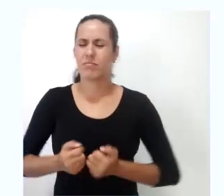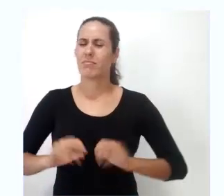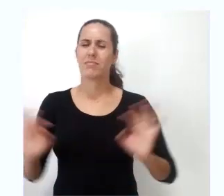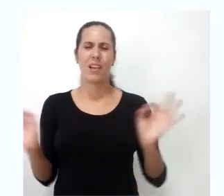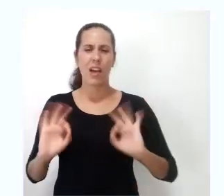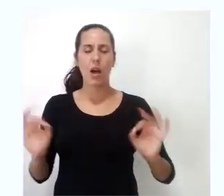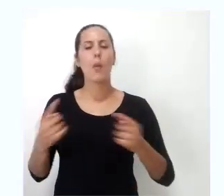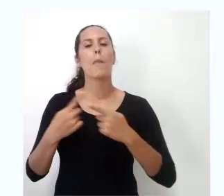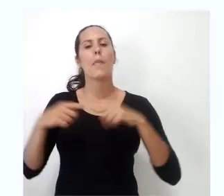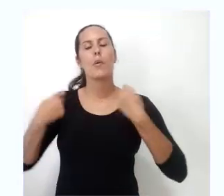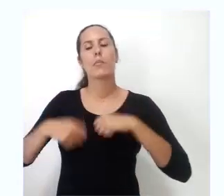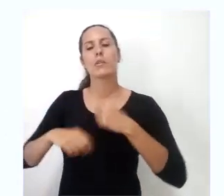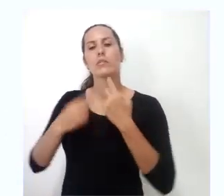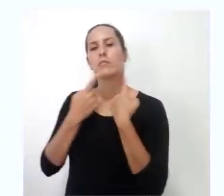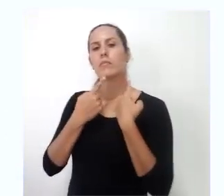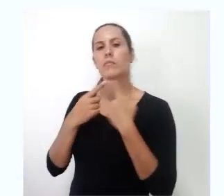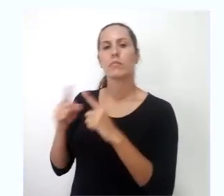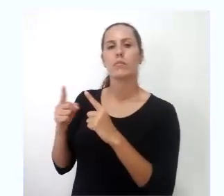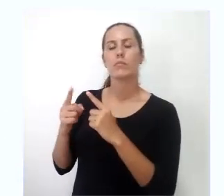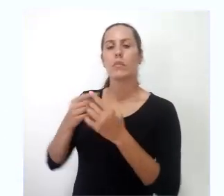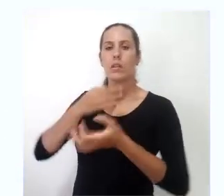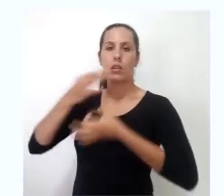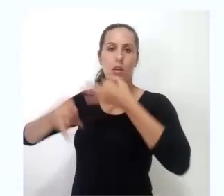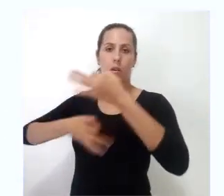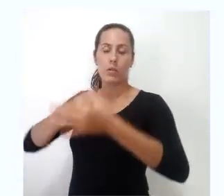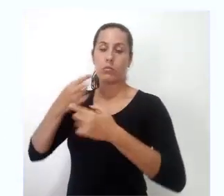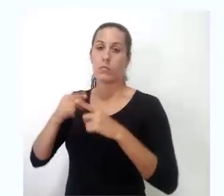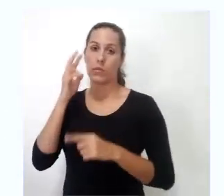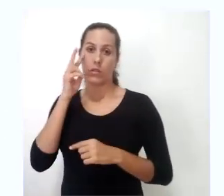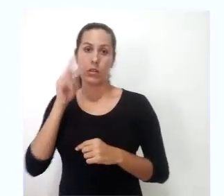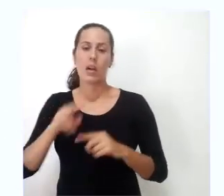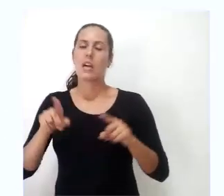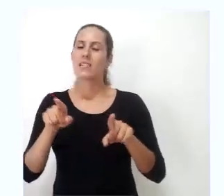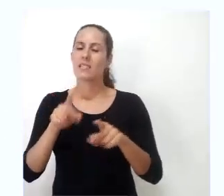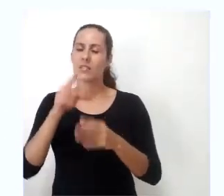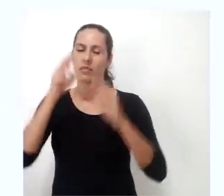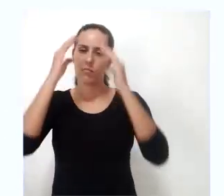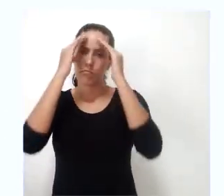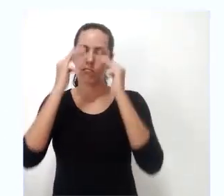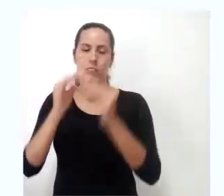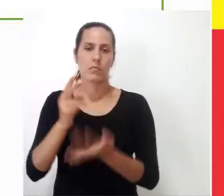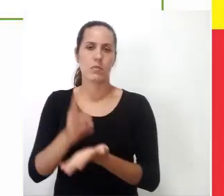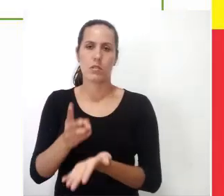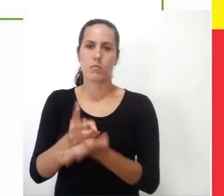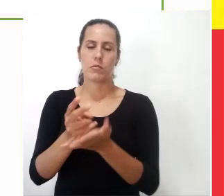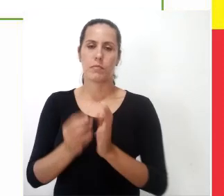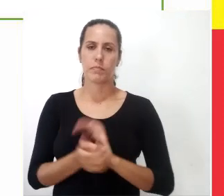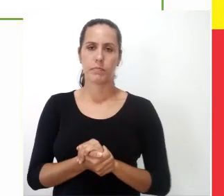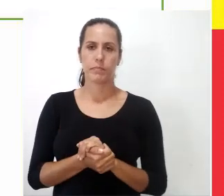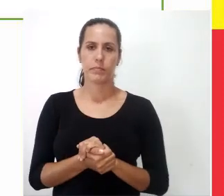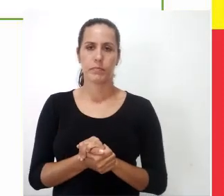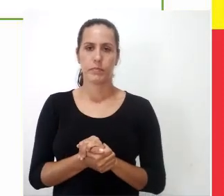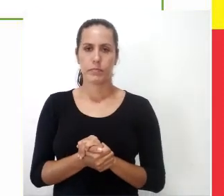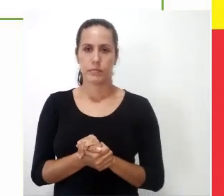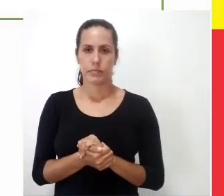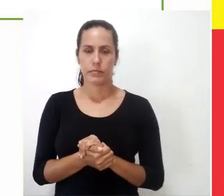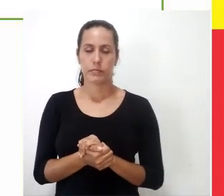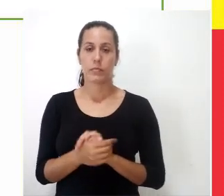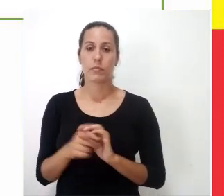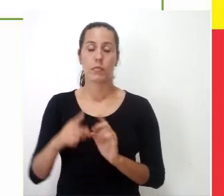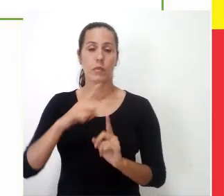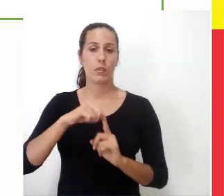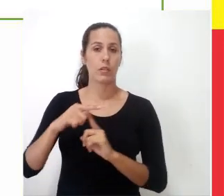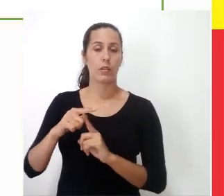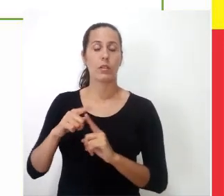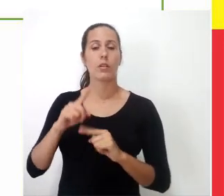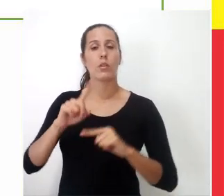ideia, mas nós temos que contra-argumentá-la. Vamos ver aqui, mas sempre de forma respeitosa. A contra-argumentação